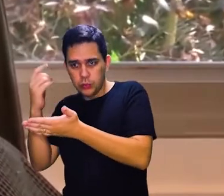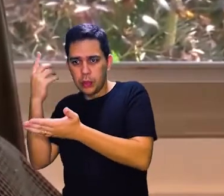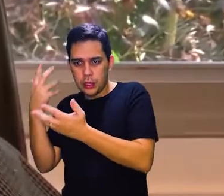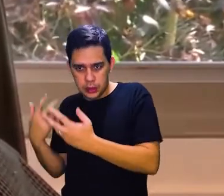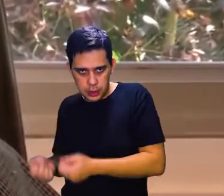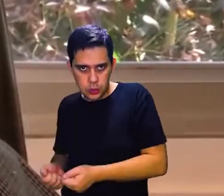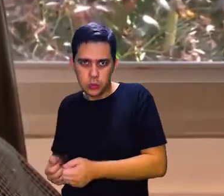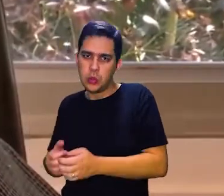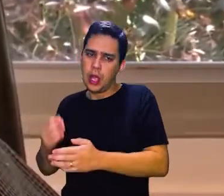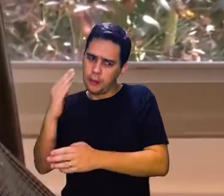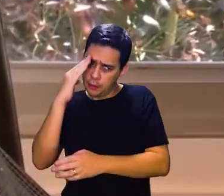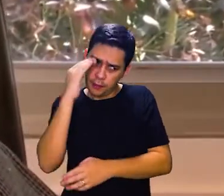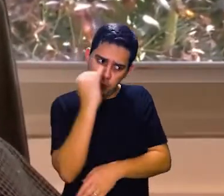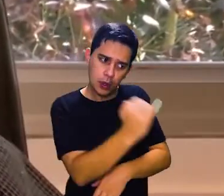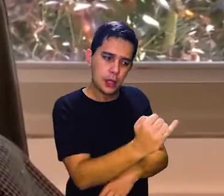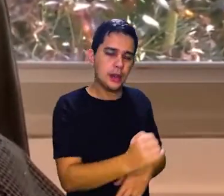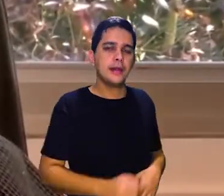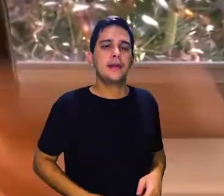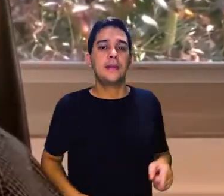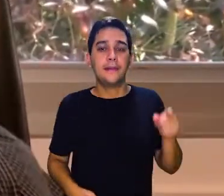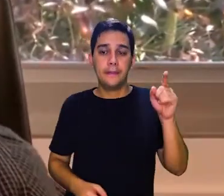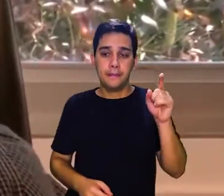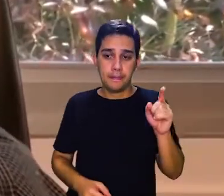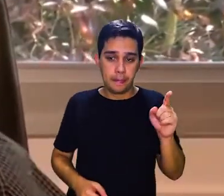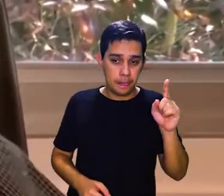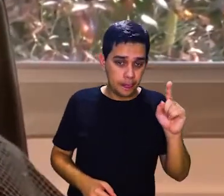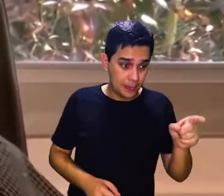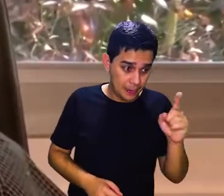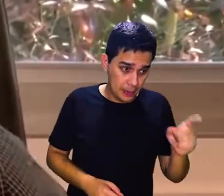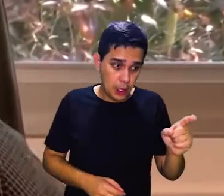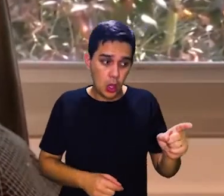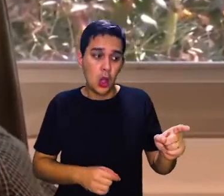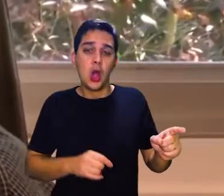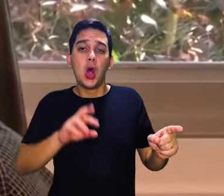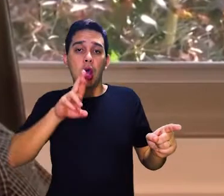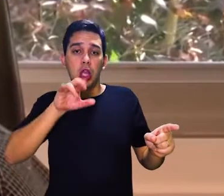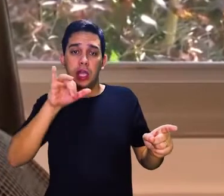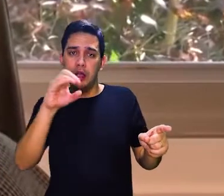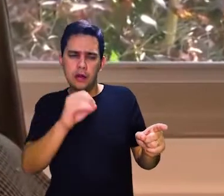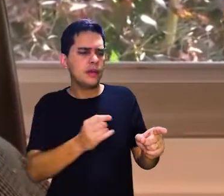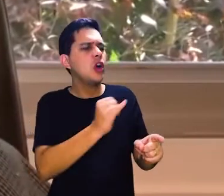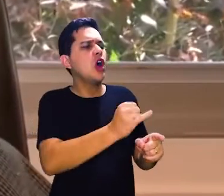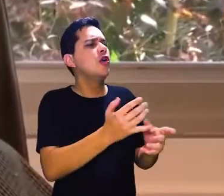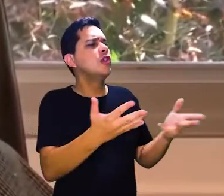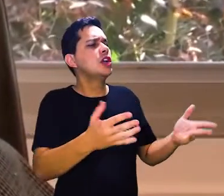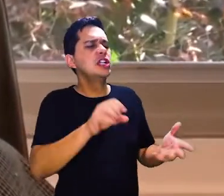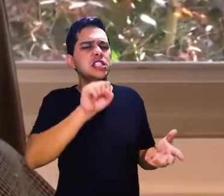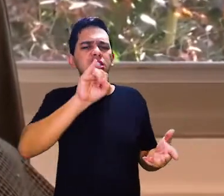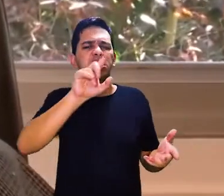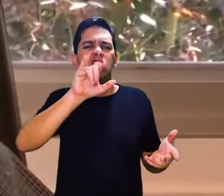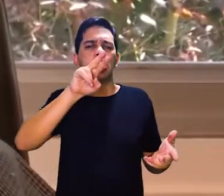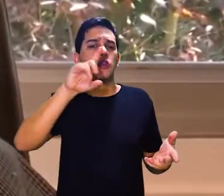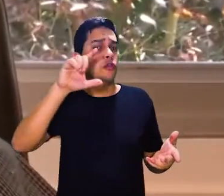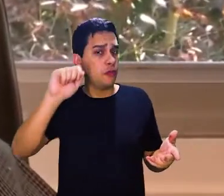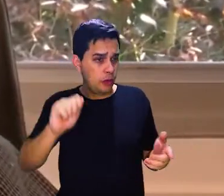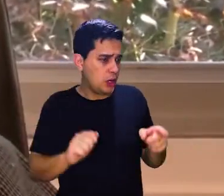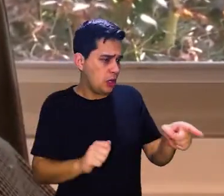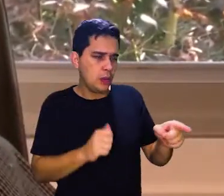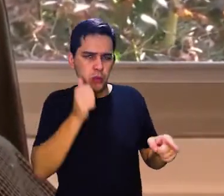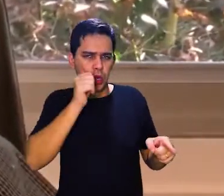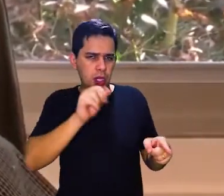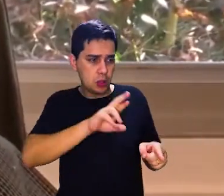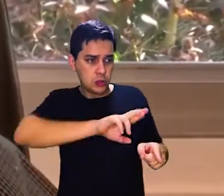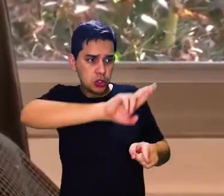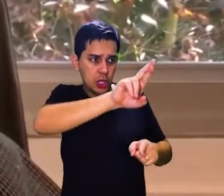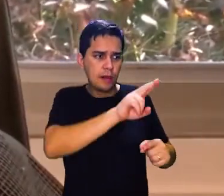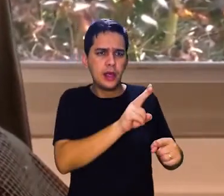tomar satisfação da gestora direta, que é essa pessoa, Silvia Helena Ciriaco dos Santos. Não sei